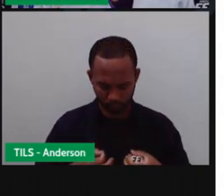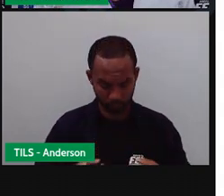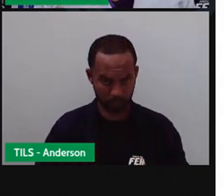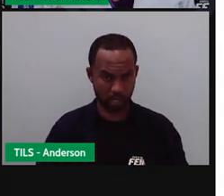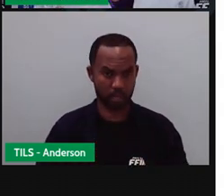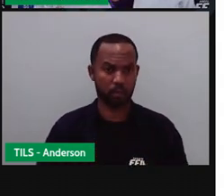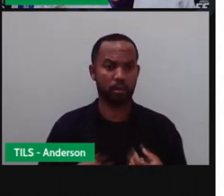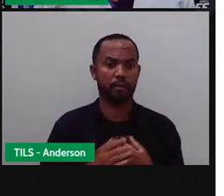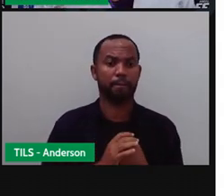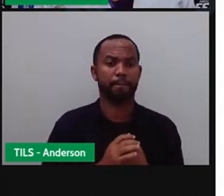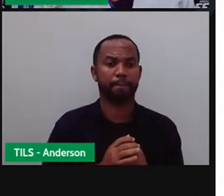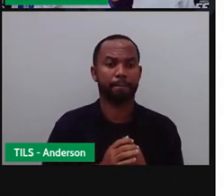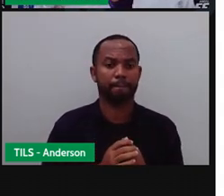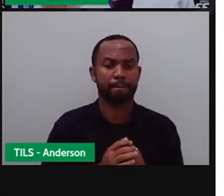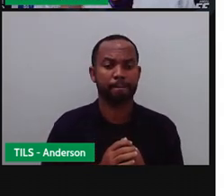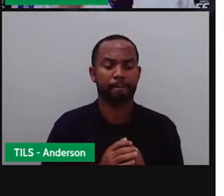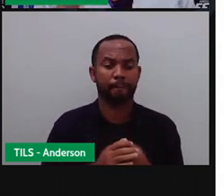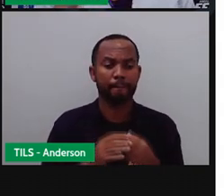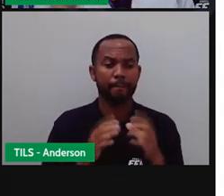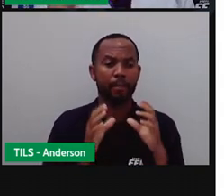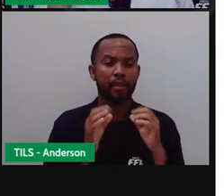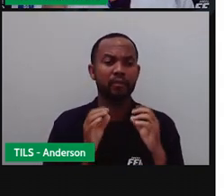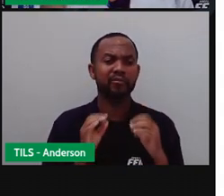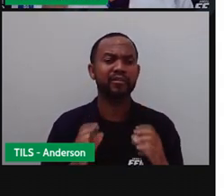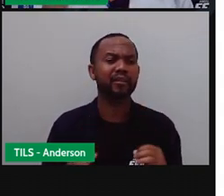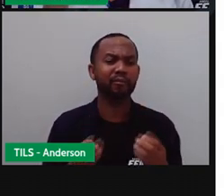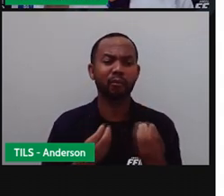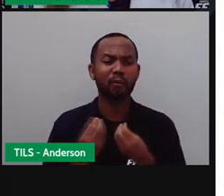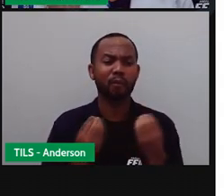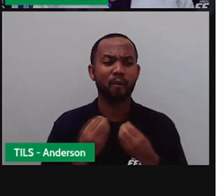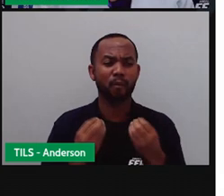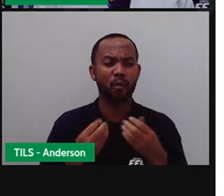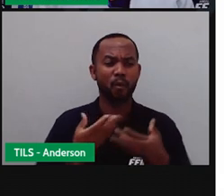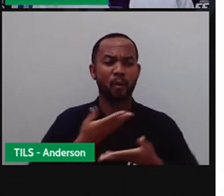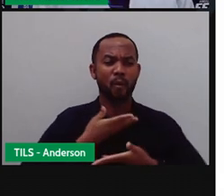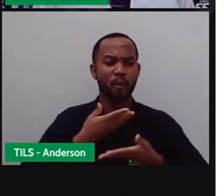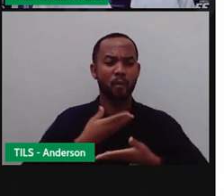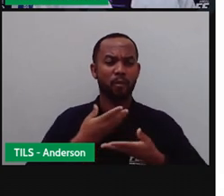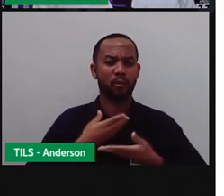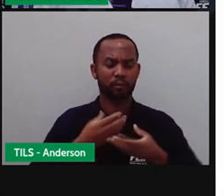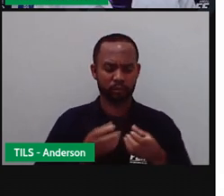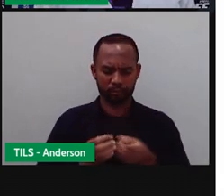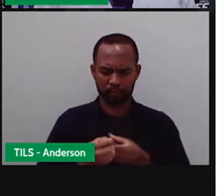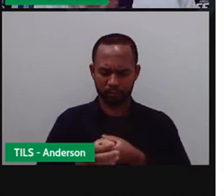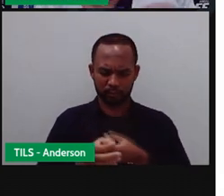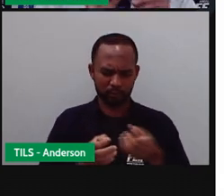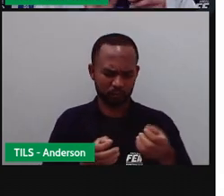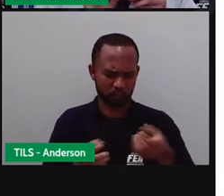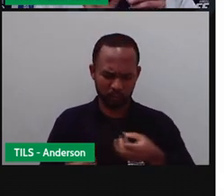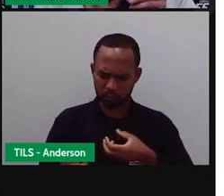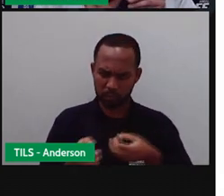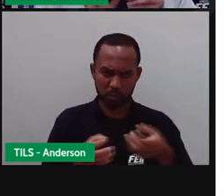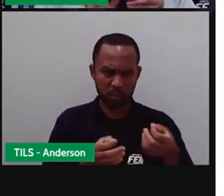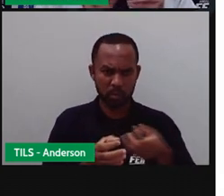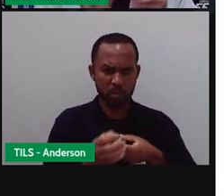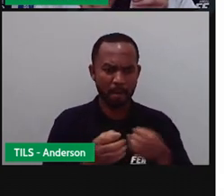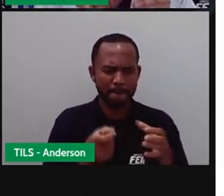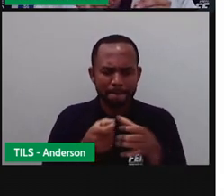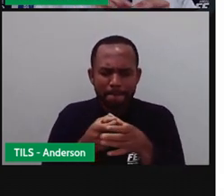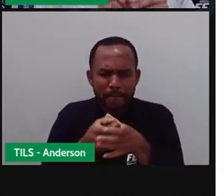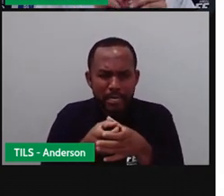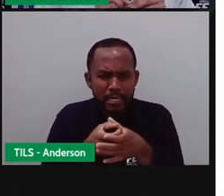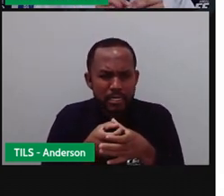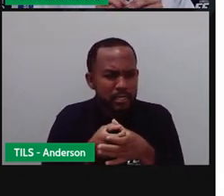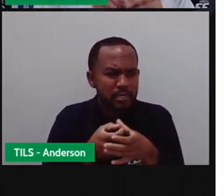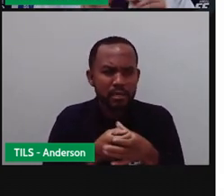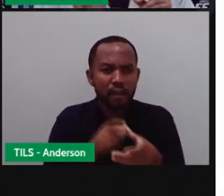parte de um ser vivo, né? E que essa célula aí, né, seria tão